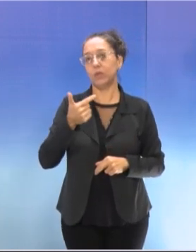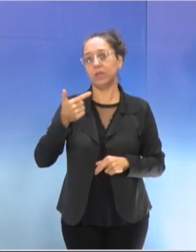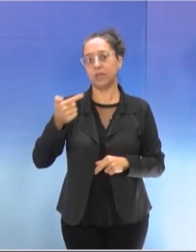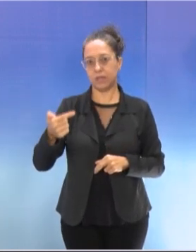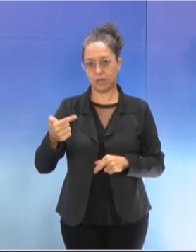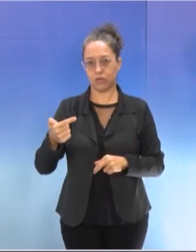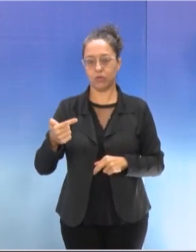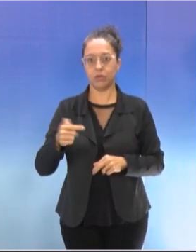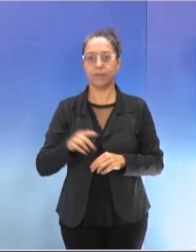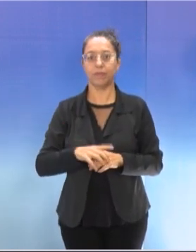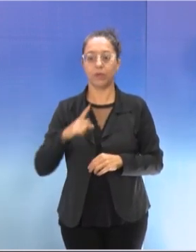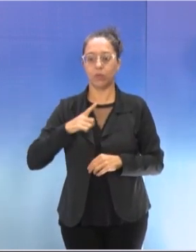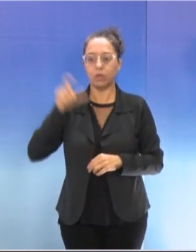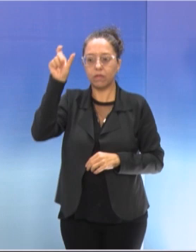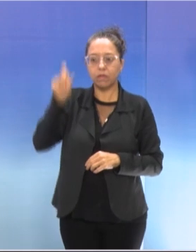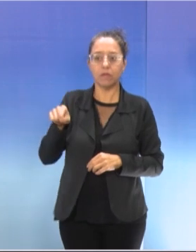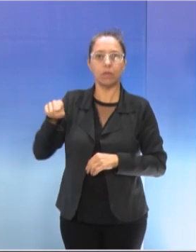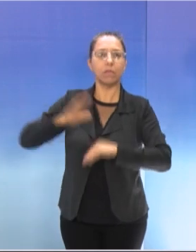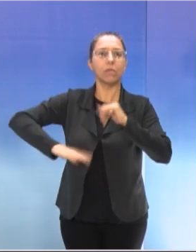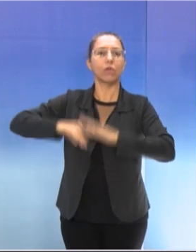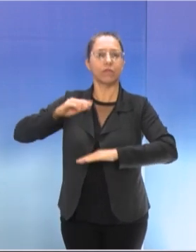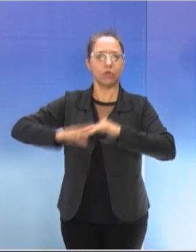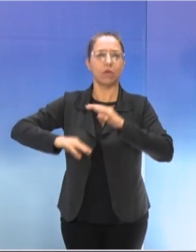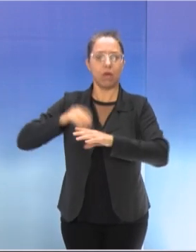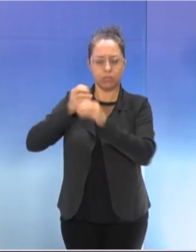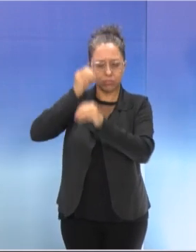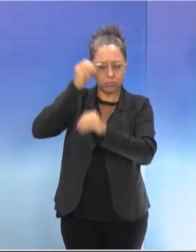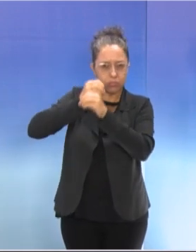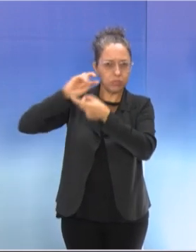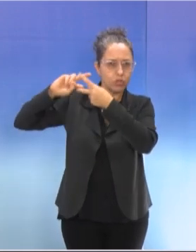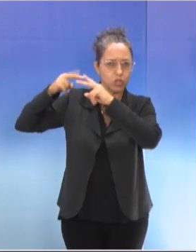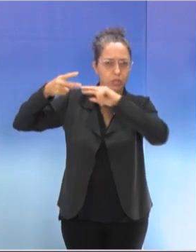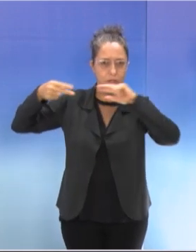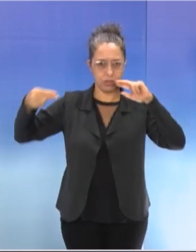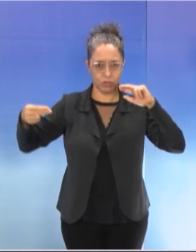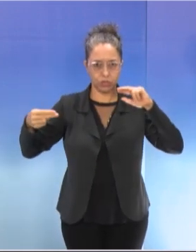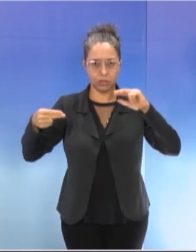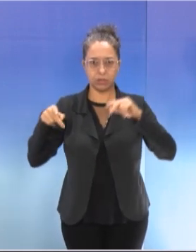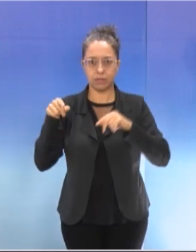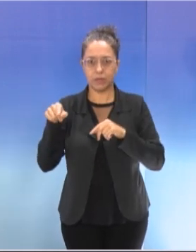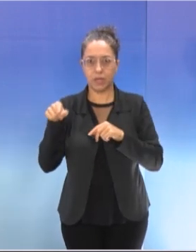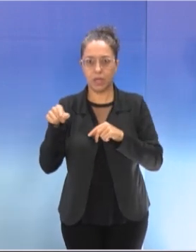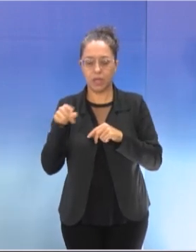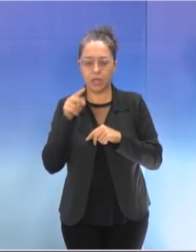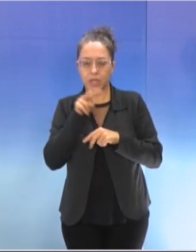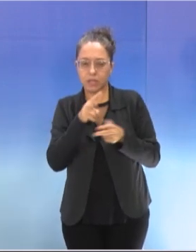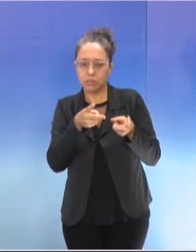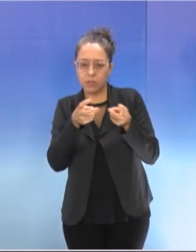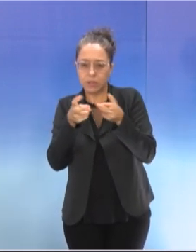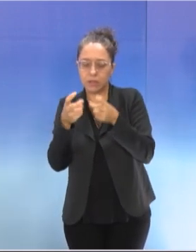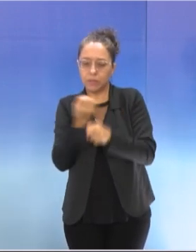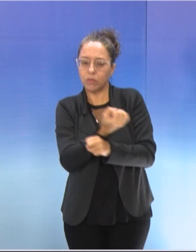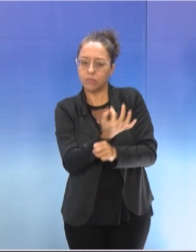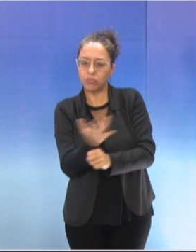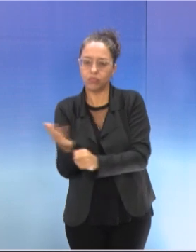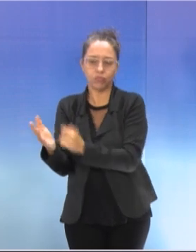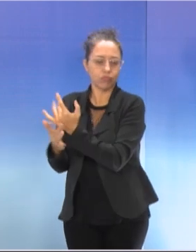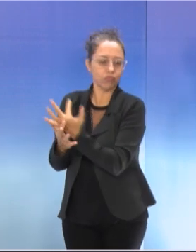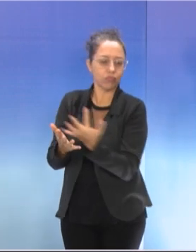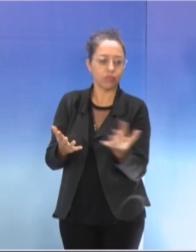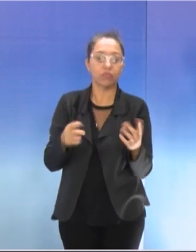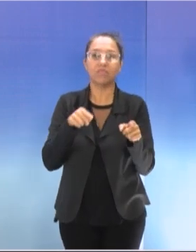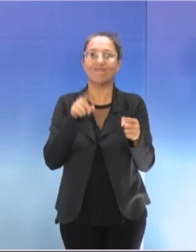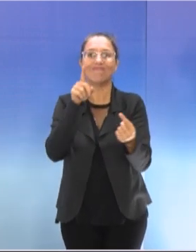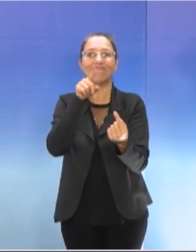Um geneticista observou que determinada plantação era sensível a um tipo de praga